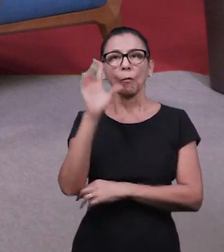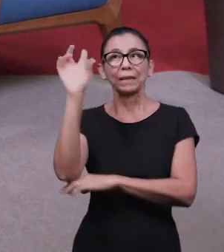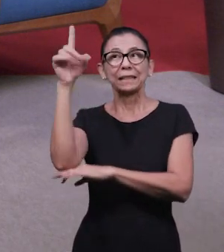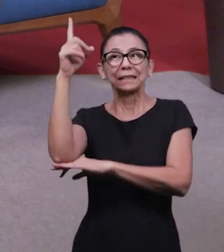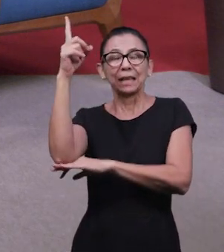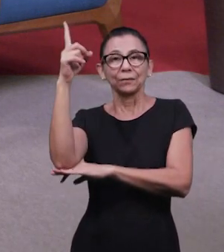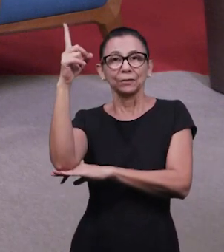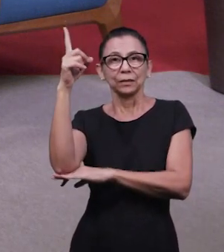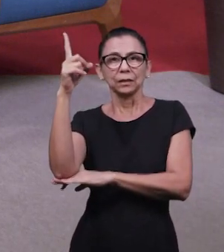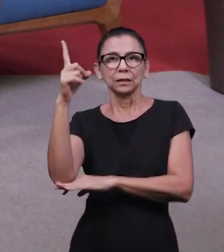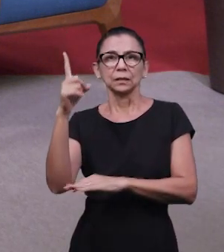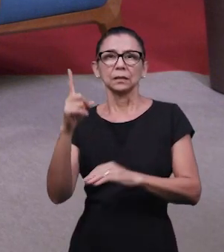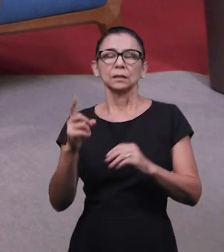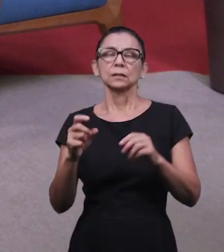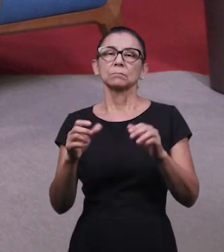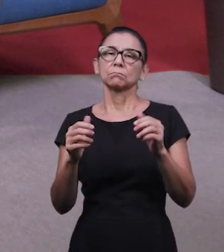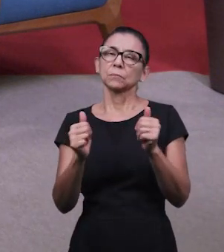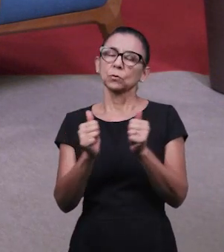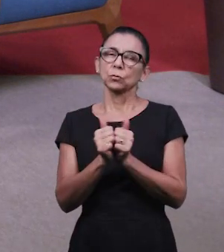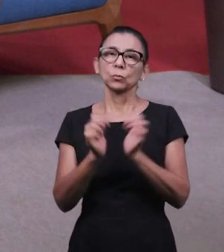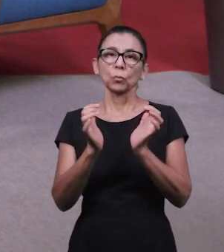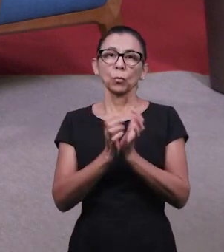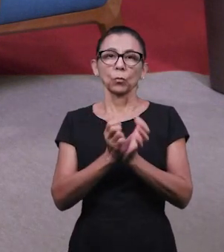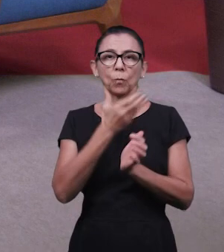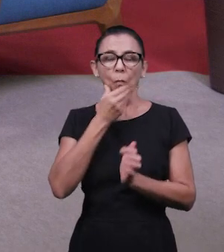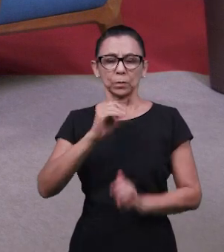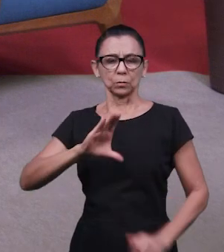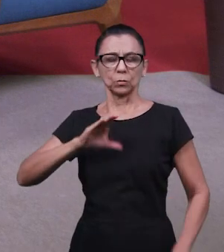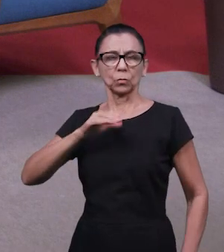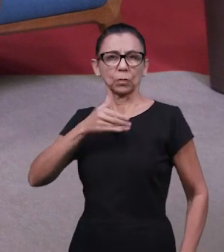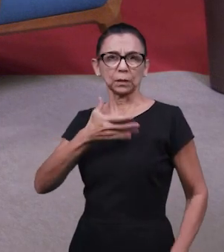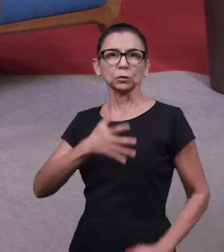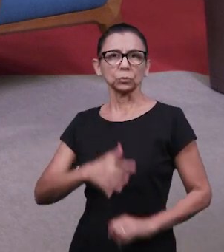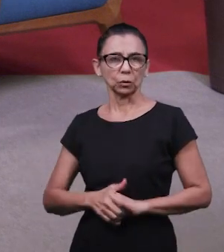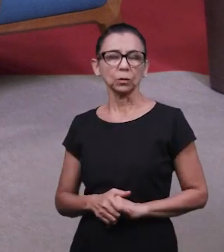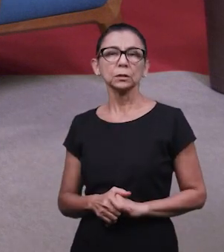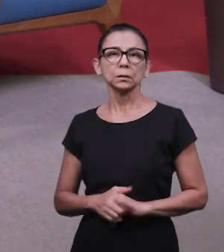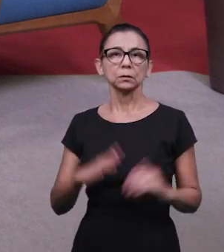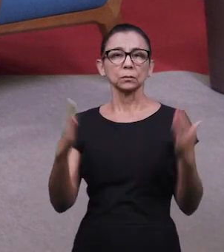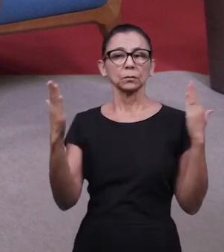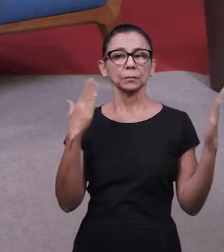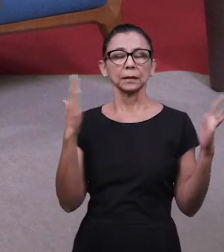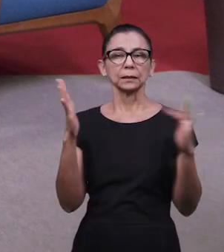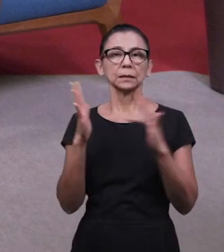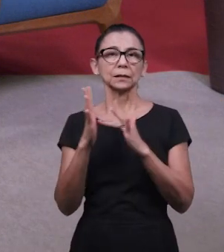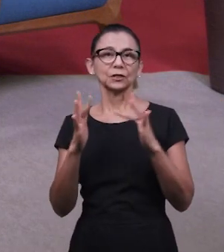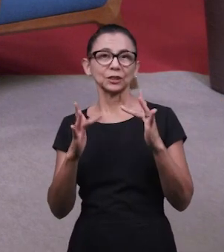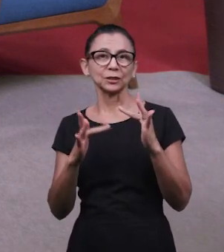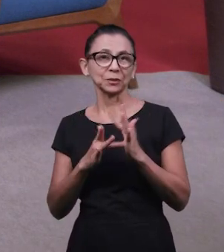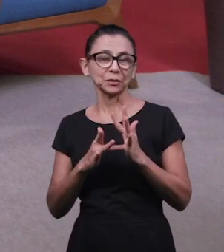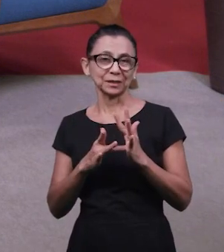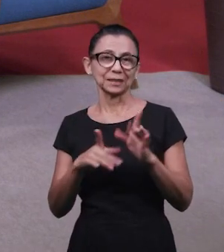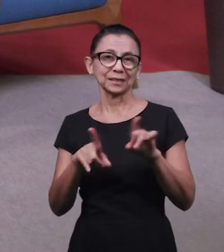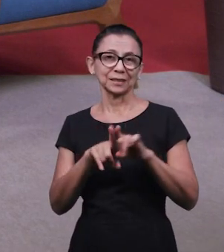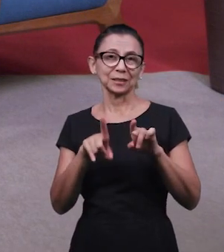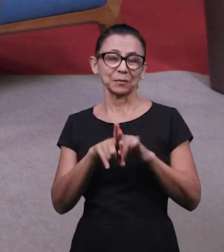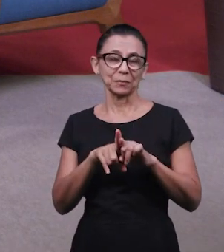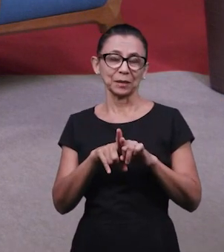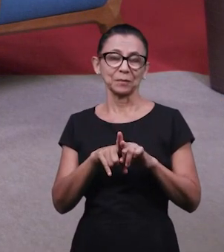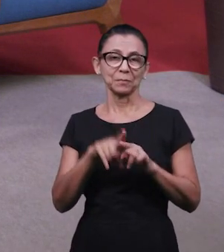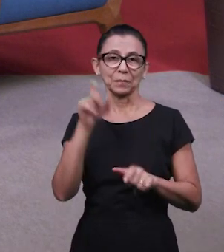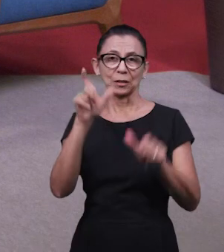foi conferida pelo próprio Senhor Jesus em sua morte na cruz do Calvário. Sob o aspecto profético,